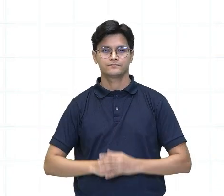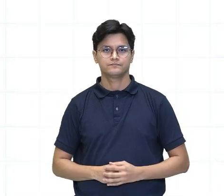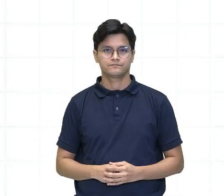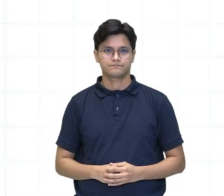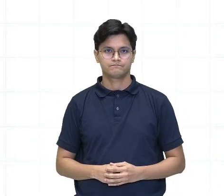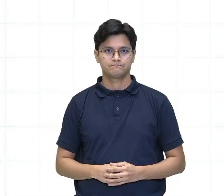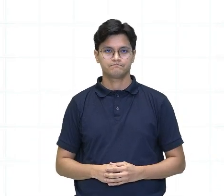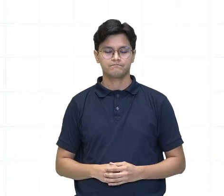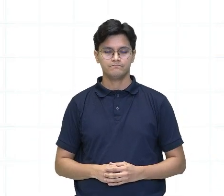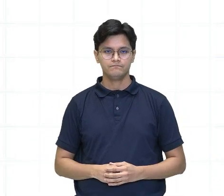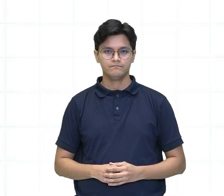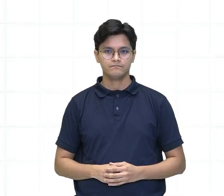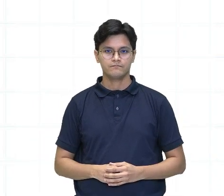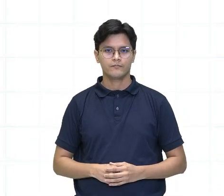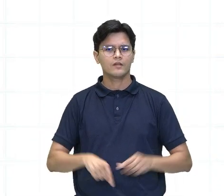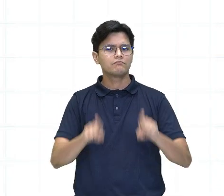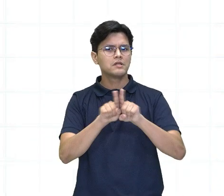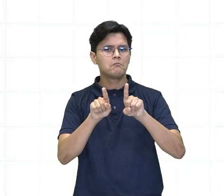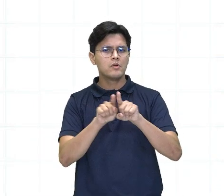posicionar-se criticamente,